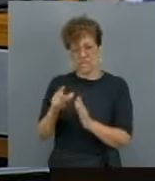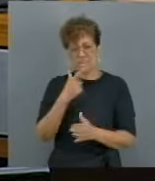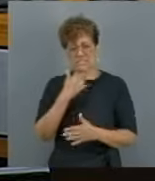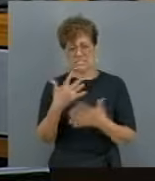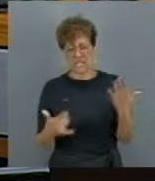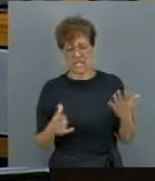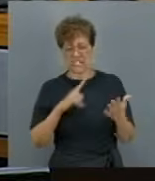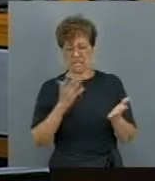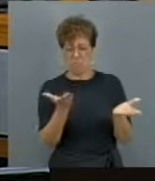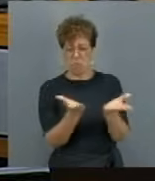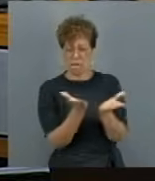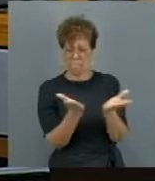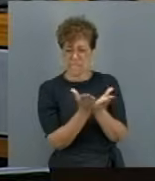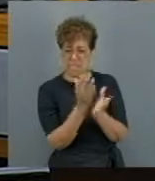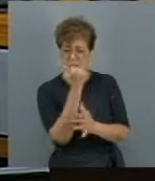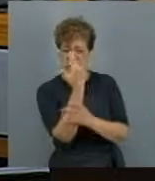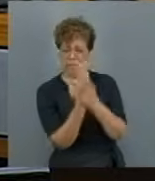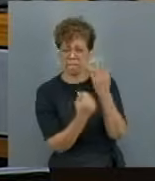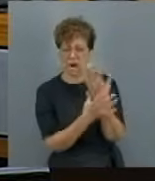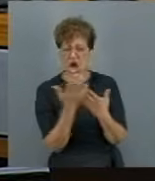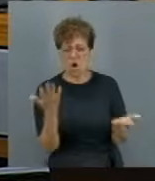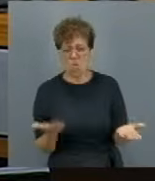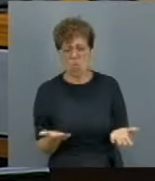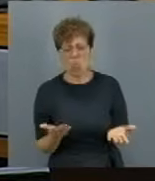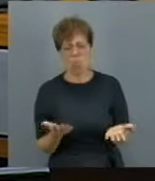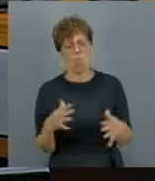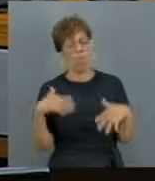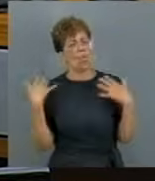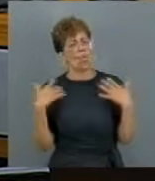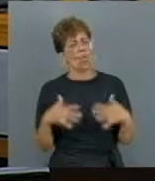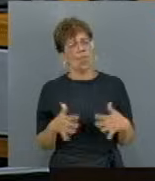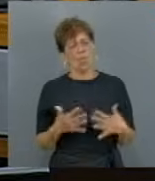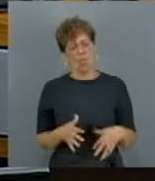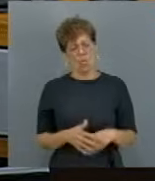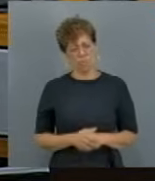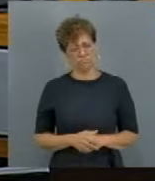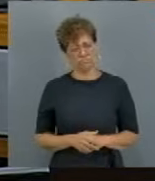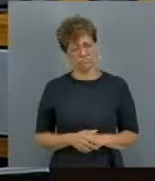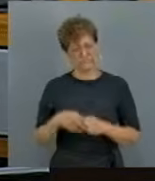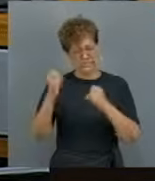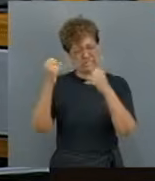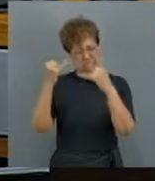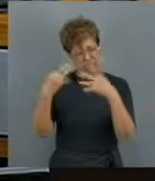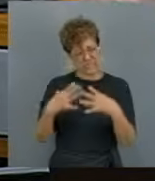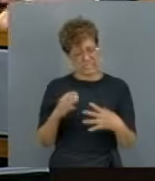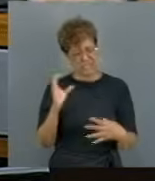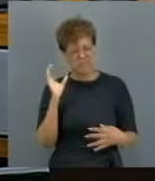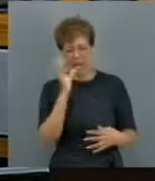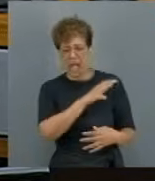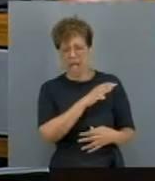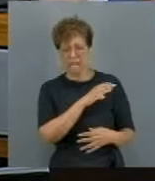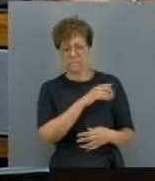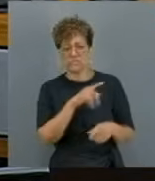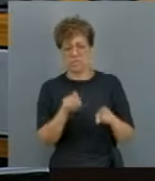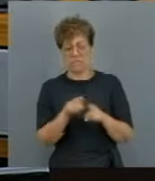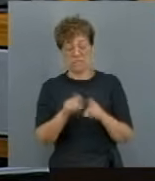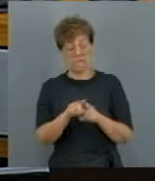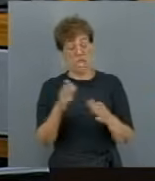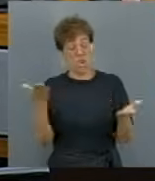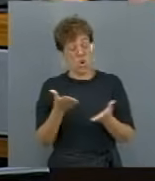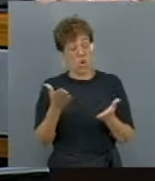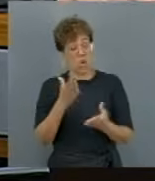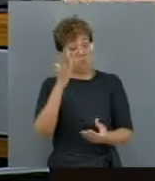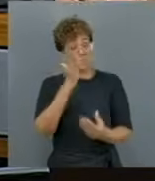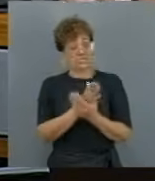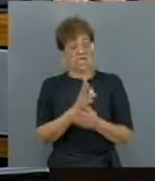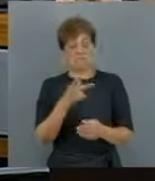Bíblia na mão. E me permitam uma breve fala a respeito desse inquérito, já que ele foi falado aqui, eu nem